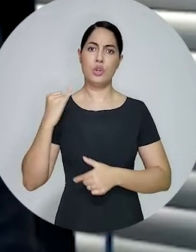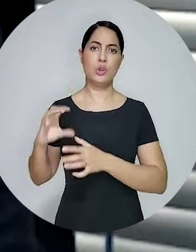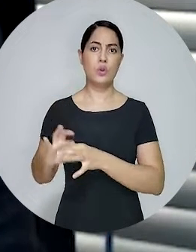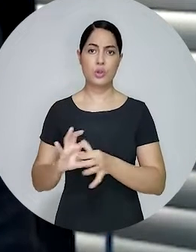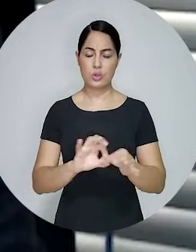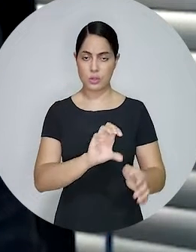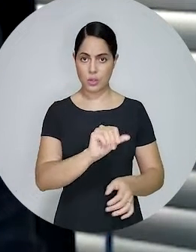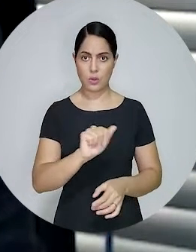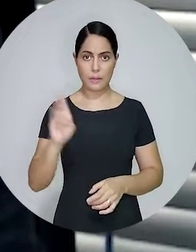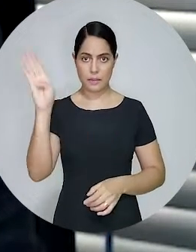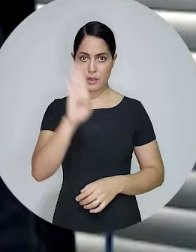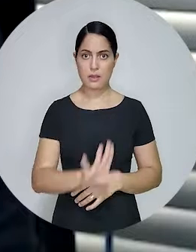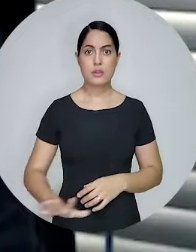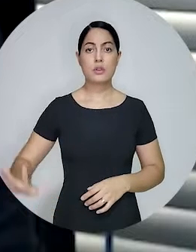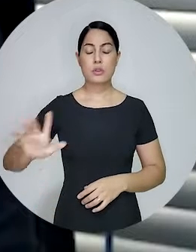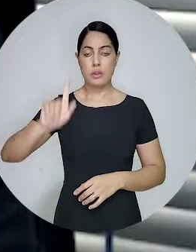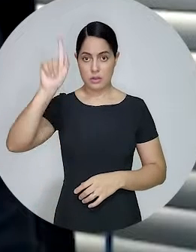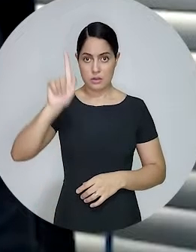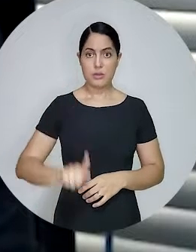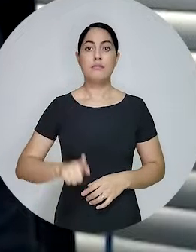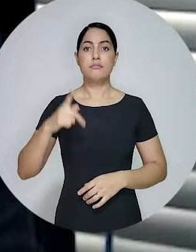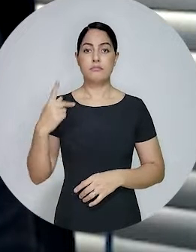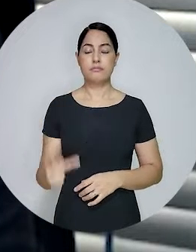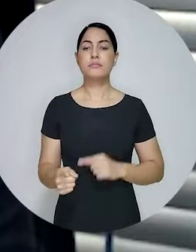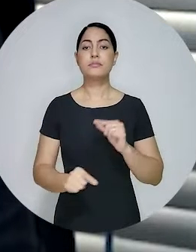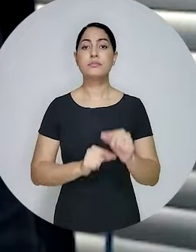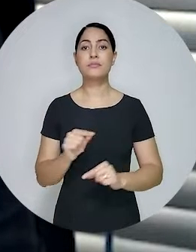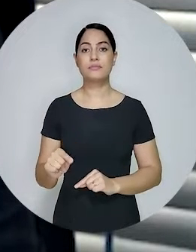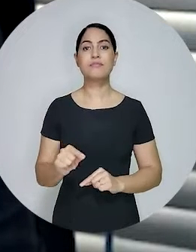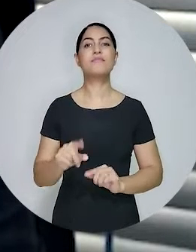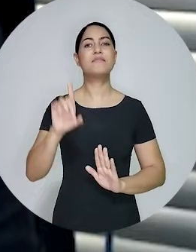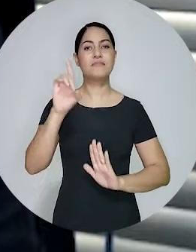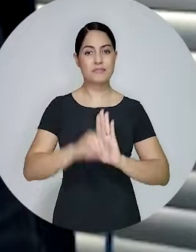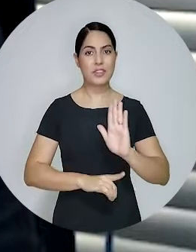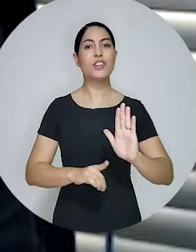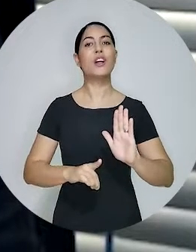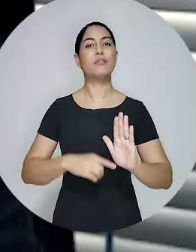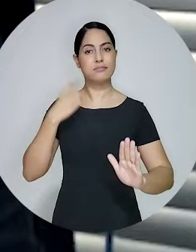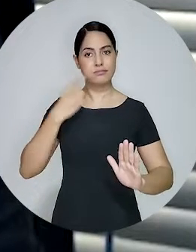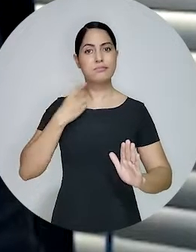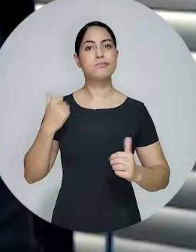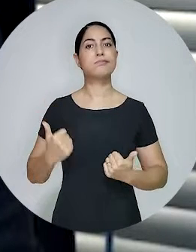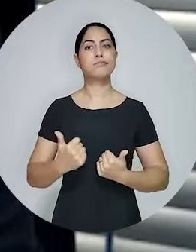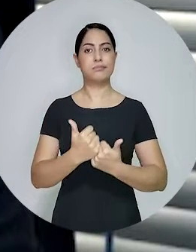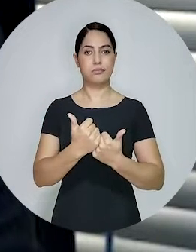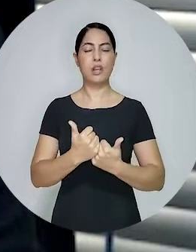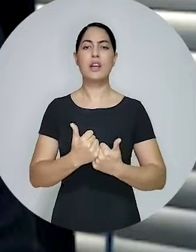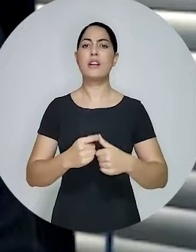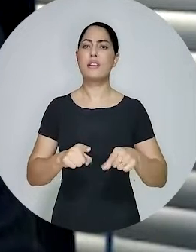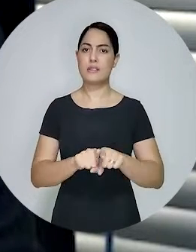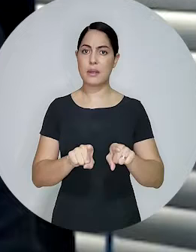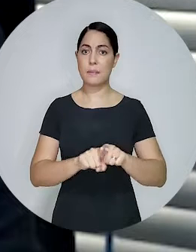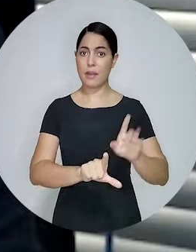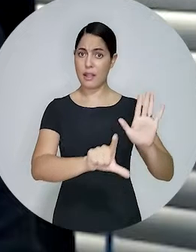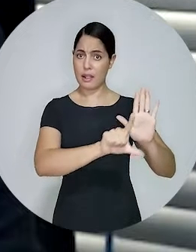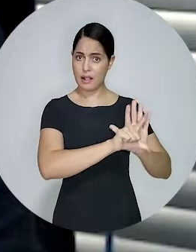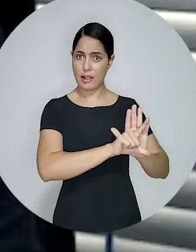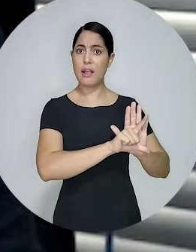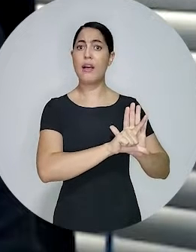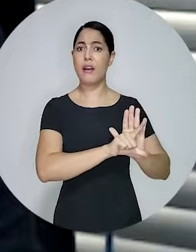nossa OAB nacional, de sua gestão, a defesa intransigente das prerrogativas